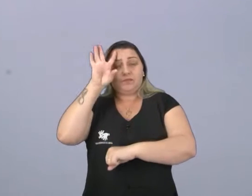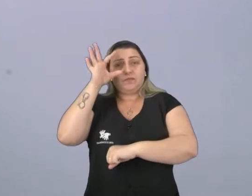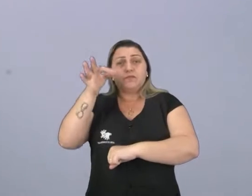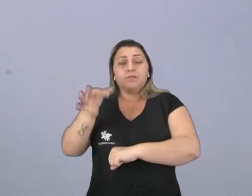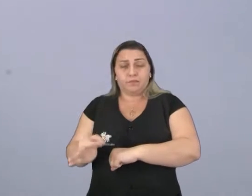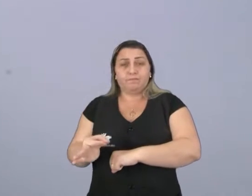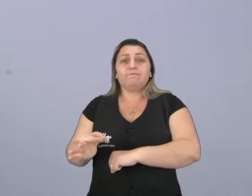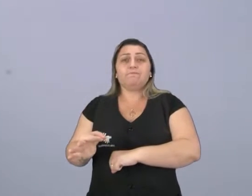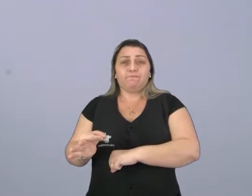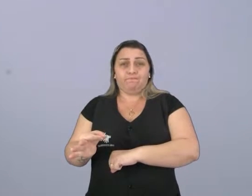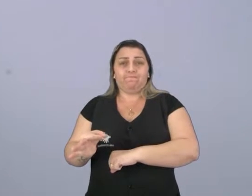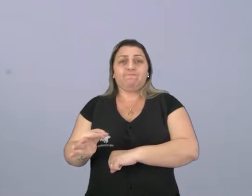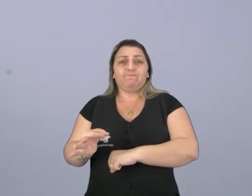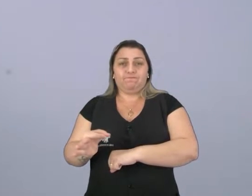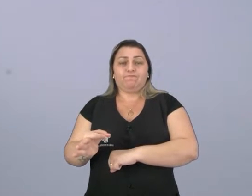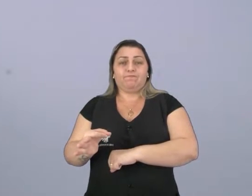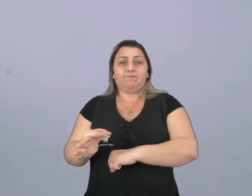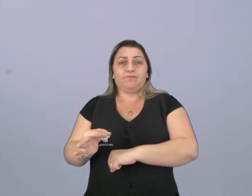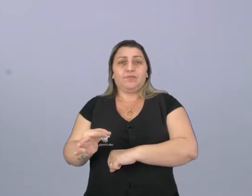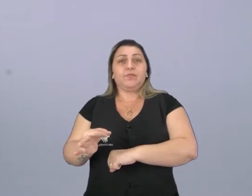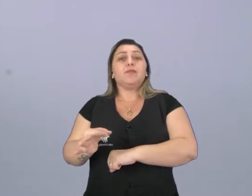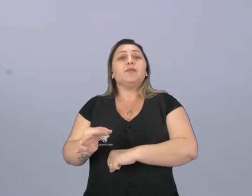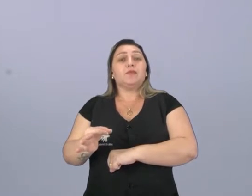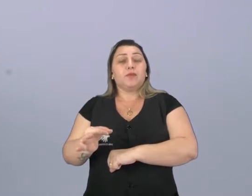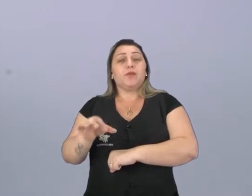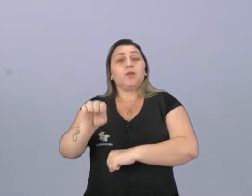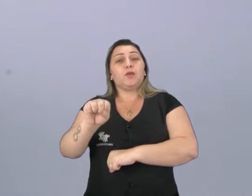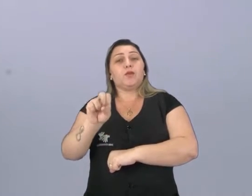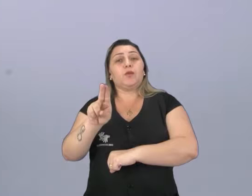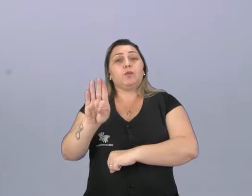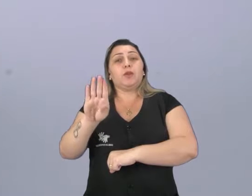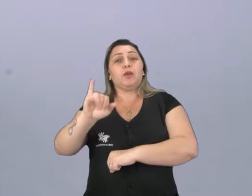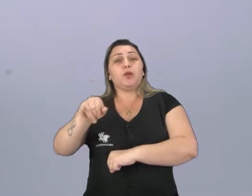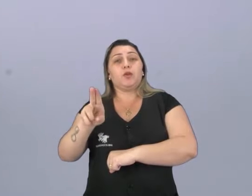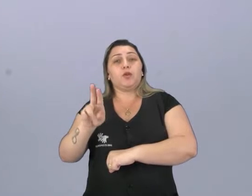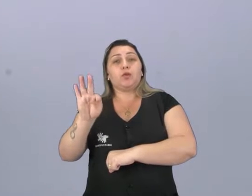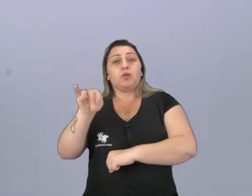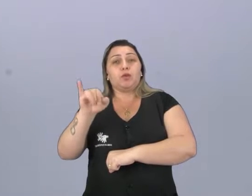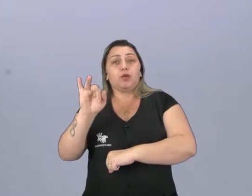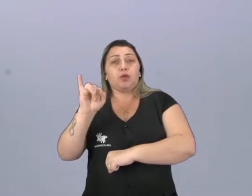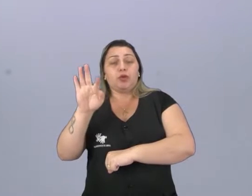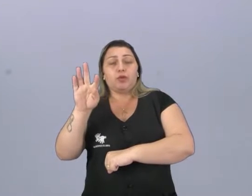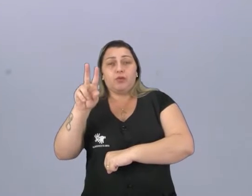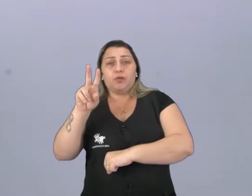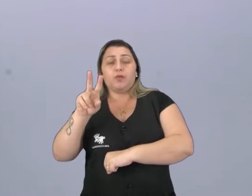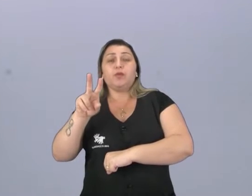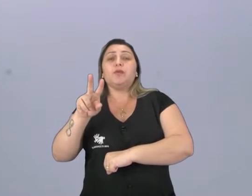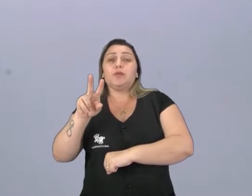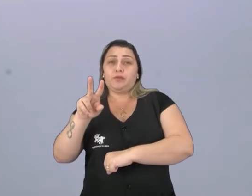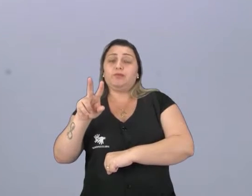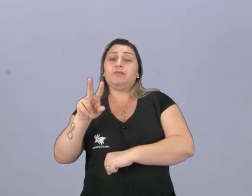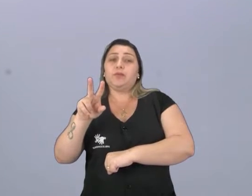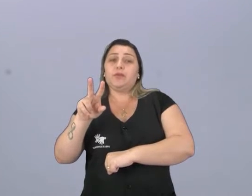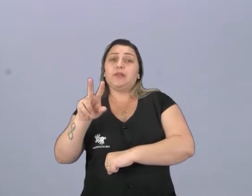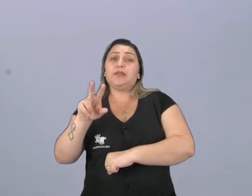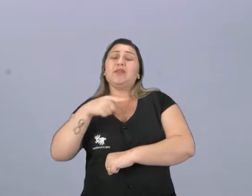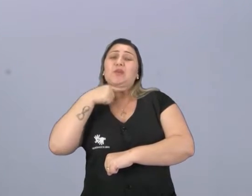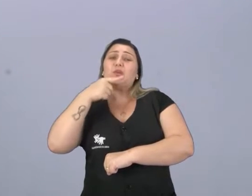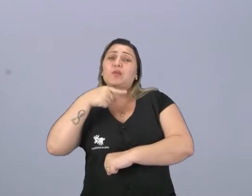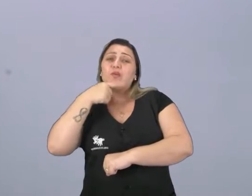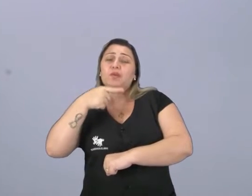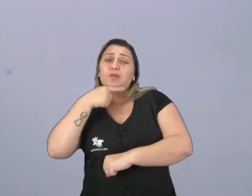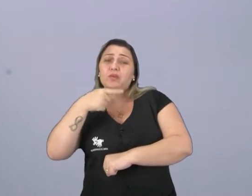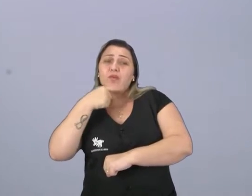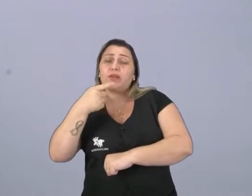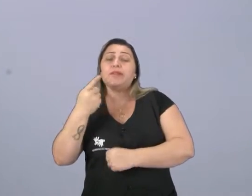é quando ele expressa certeza. O verbo no modo subjuntivo é quando ele expressa hipótese,